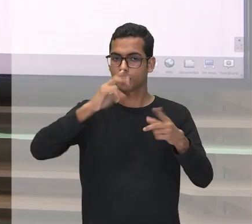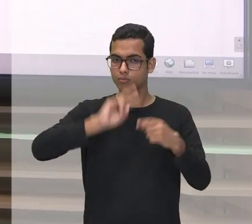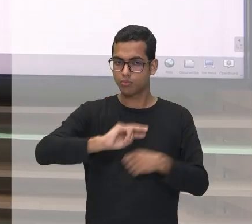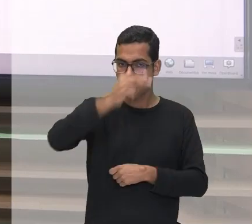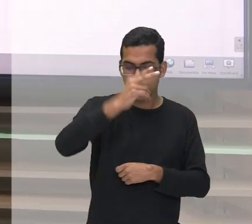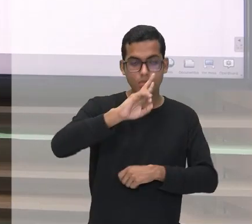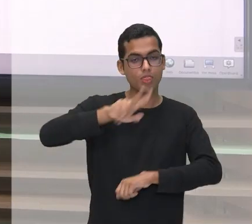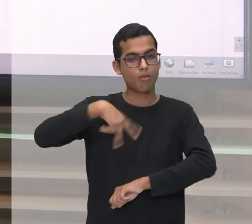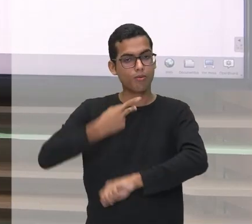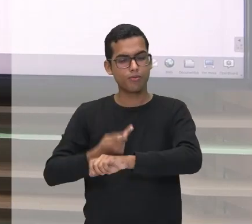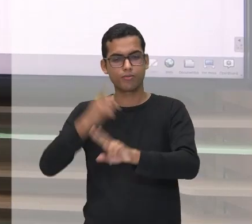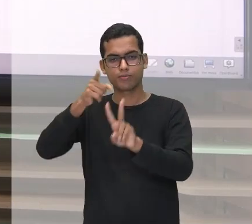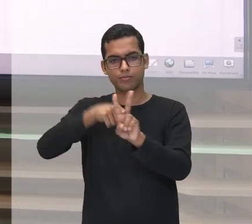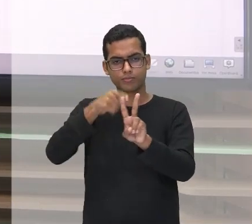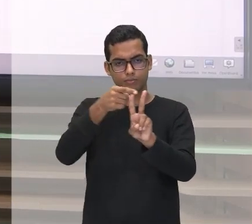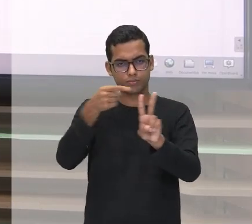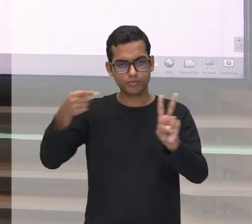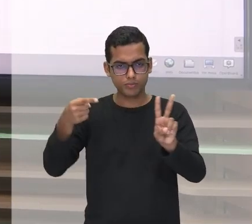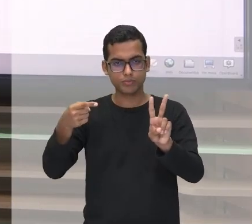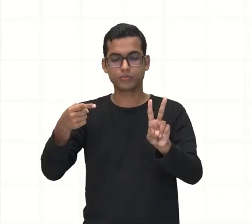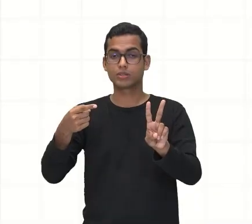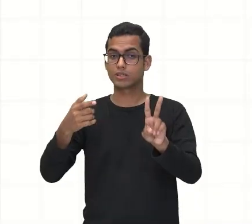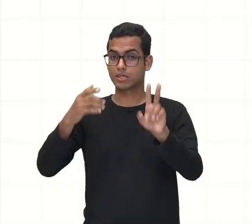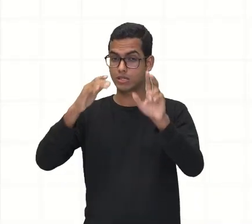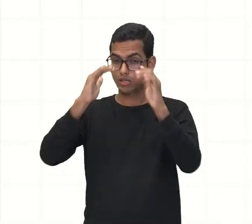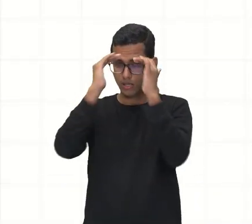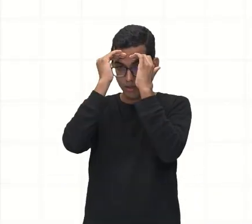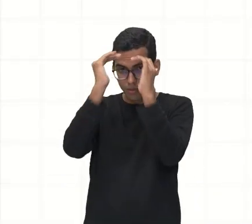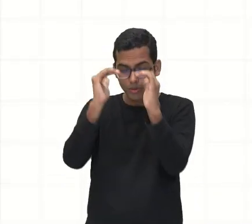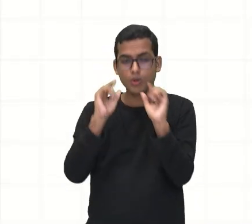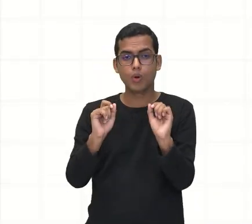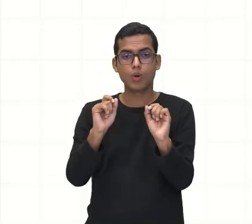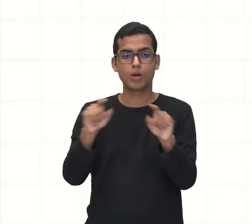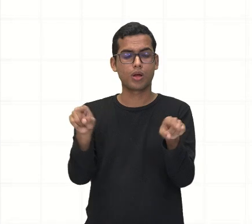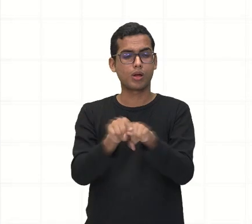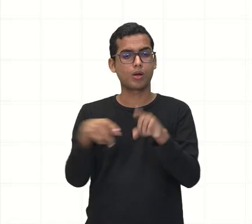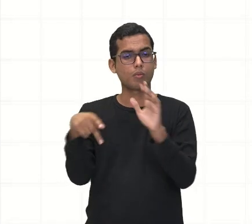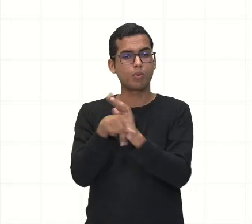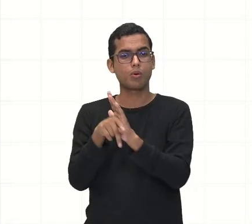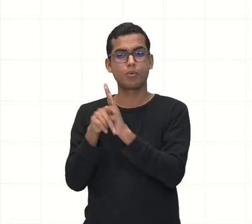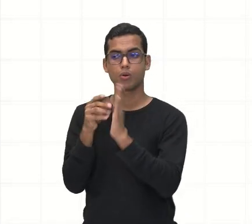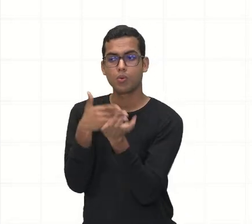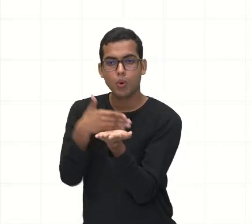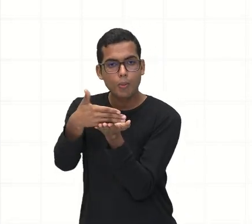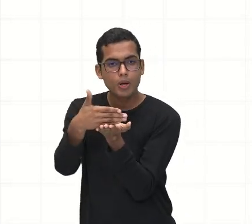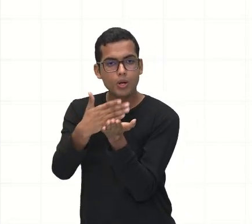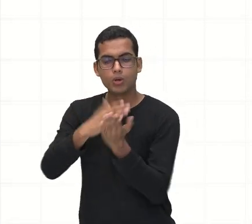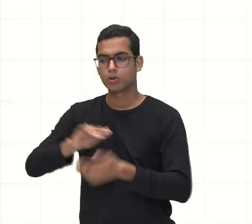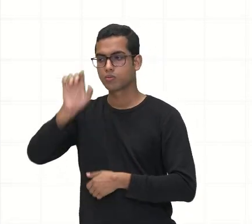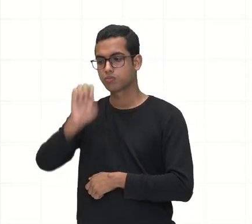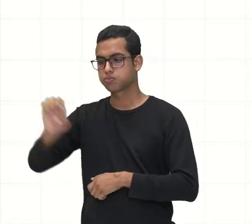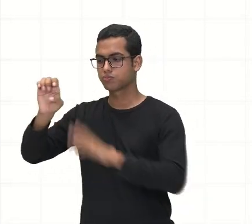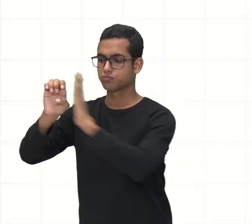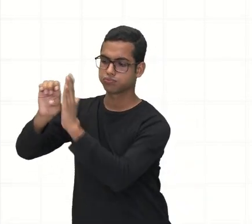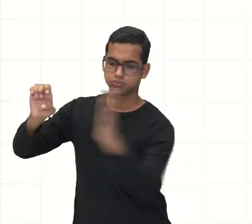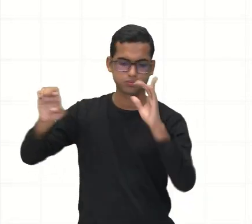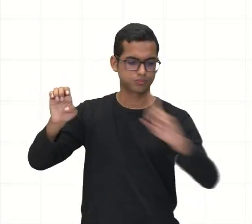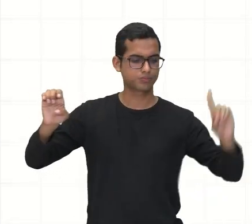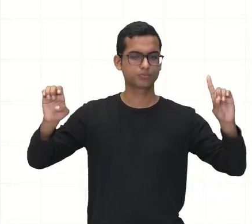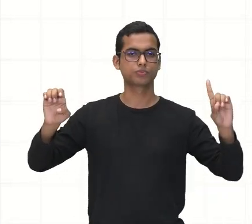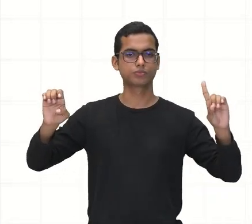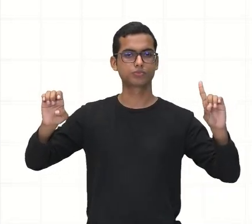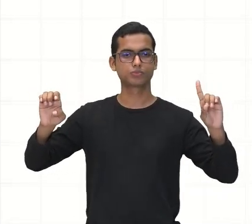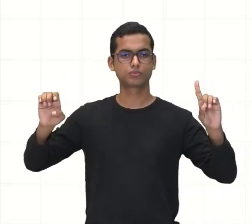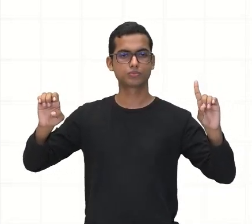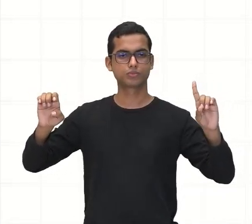a radiciação, respeitando a ordem, né? Que tem que resolver sempre da esquerda para a